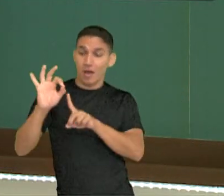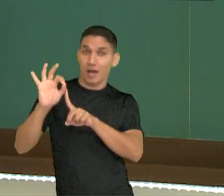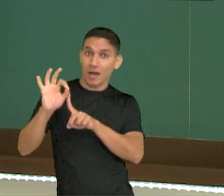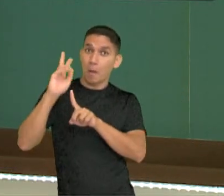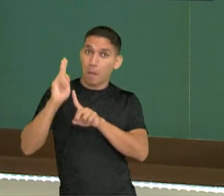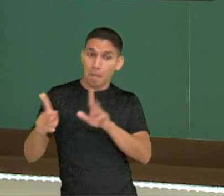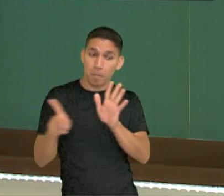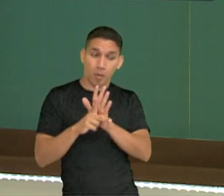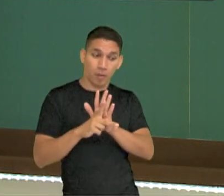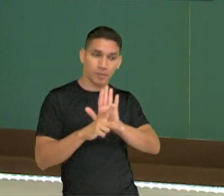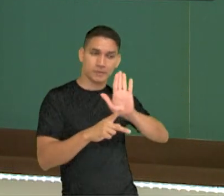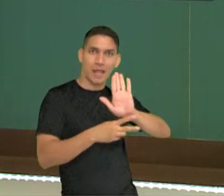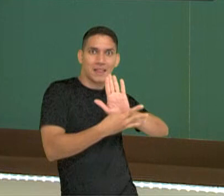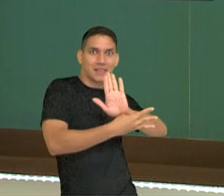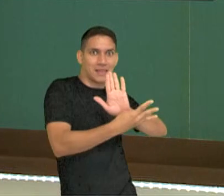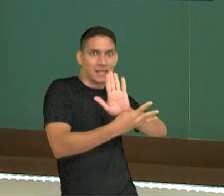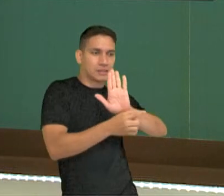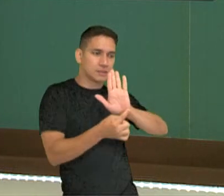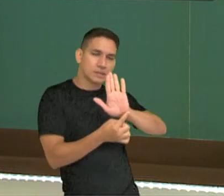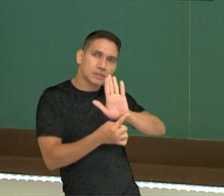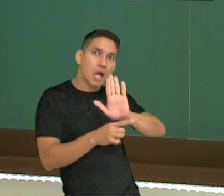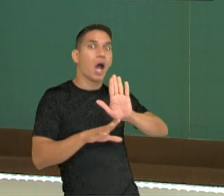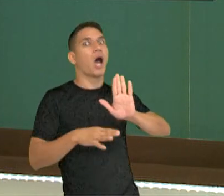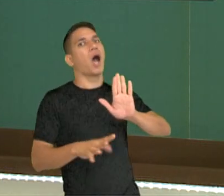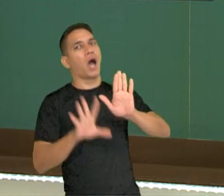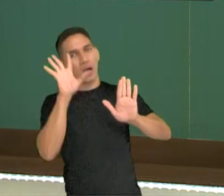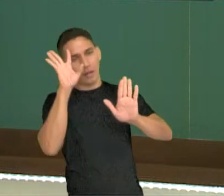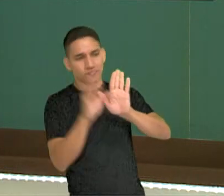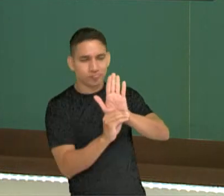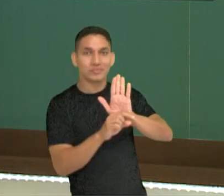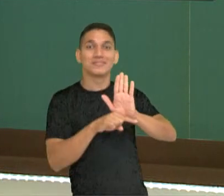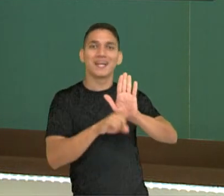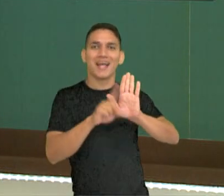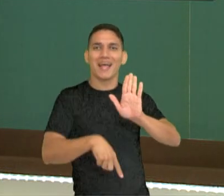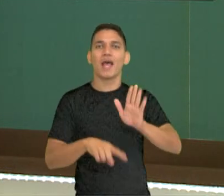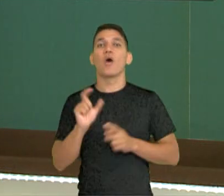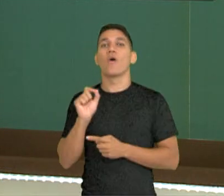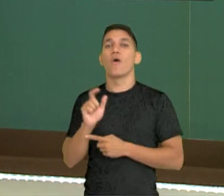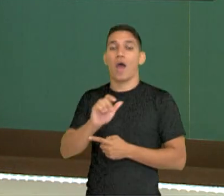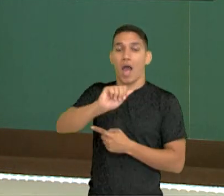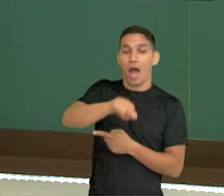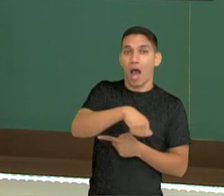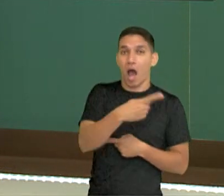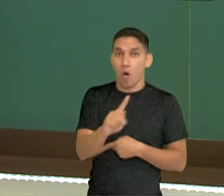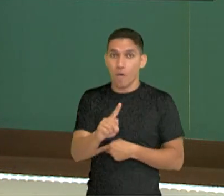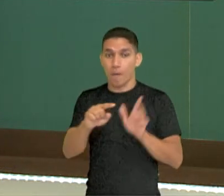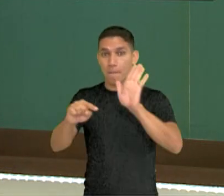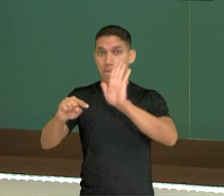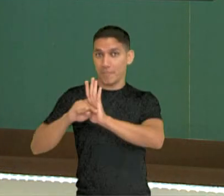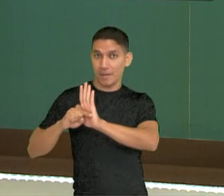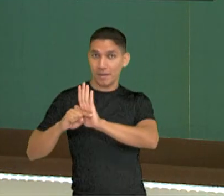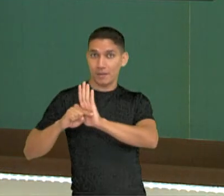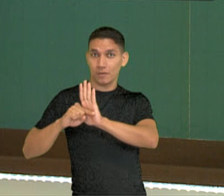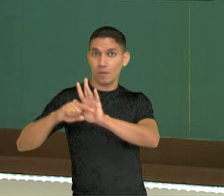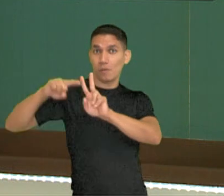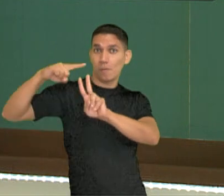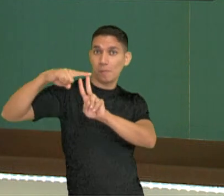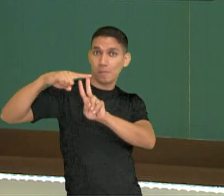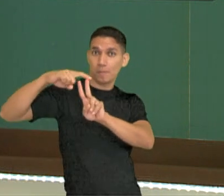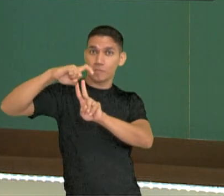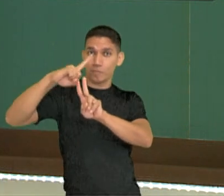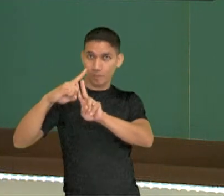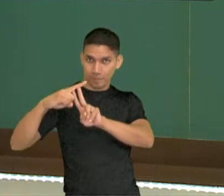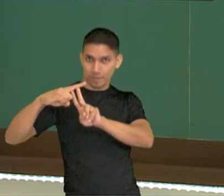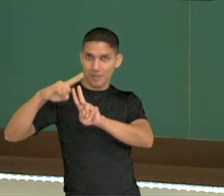terceiro quadrante. Então, se pertence ao terceiro quadrante, nós vamos usar a fórmula alfa menos π. Alfa é o ângulo